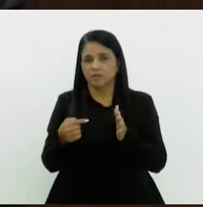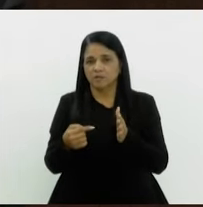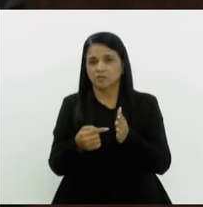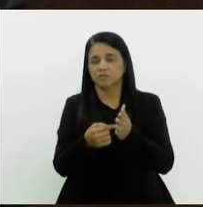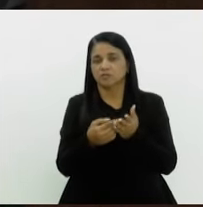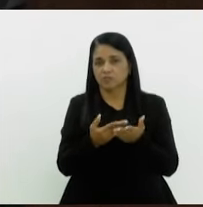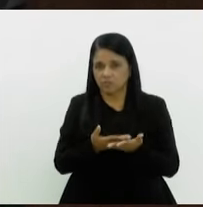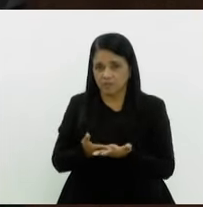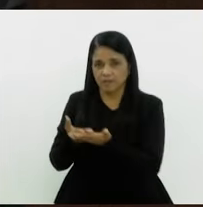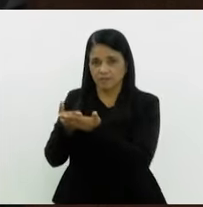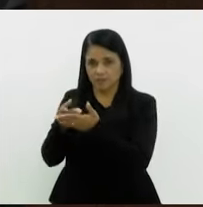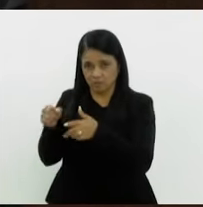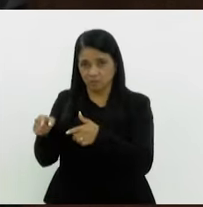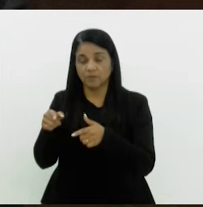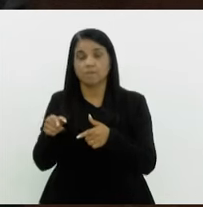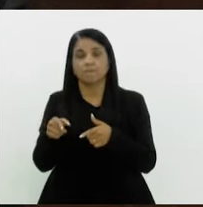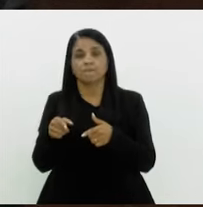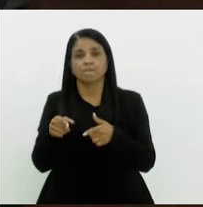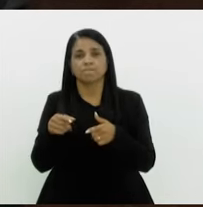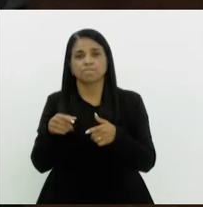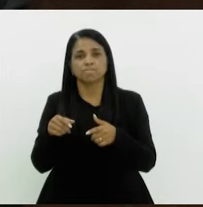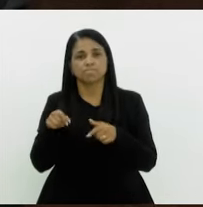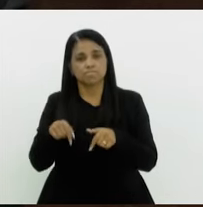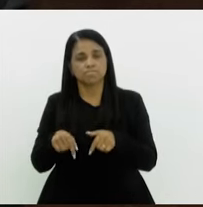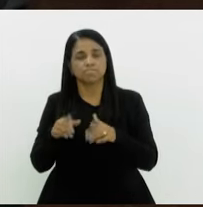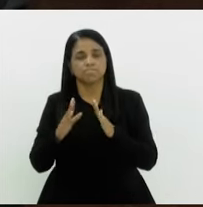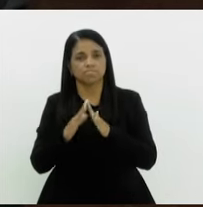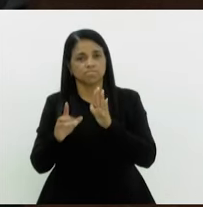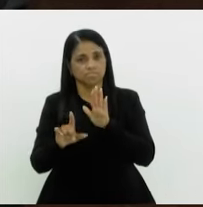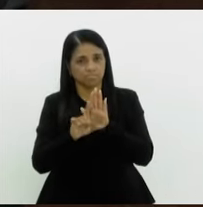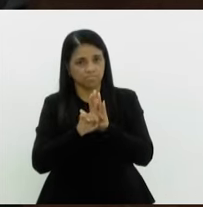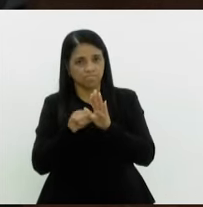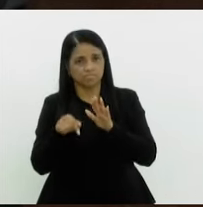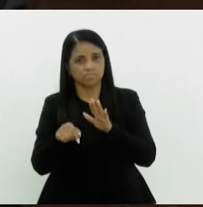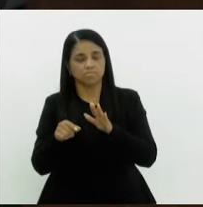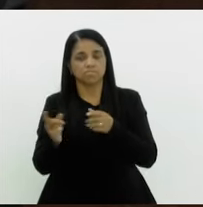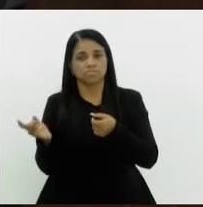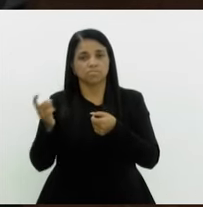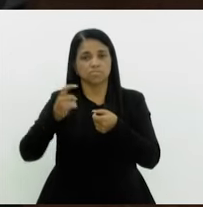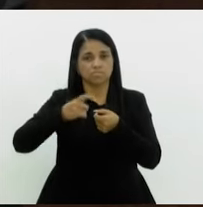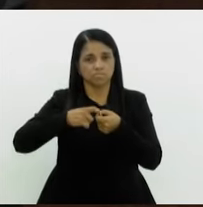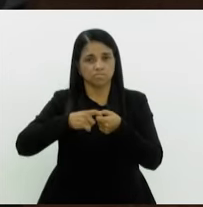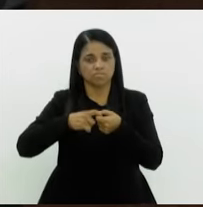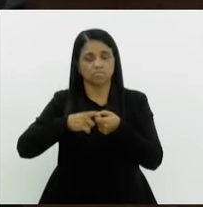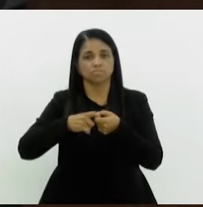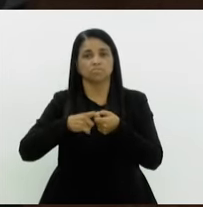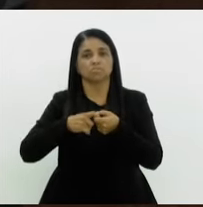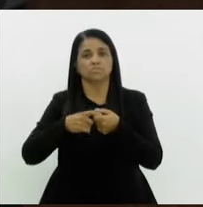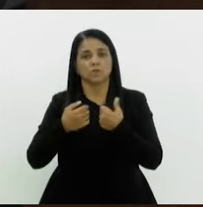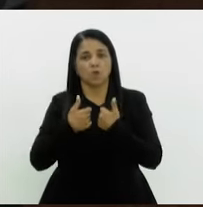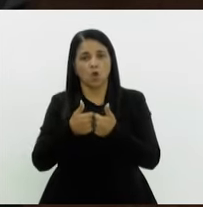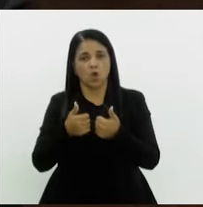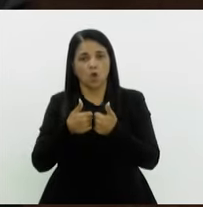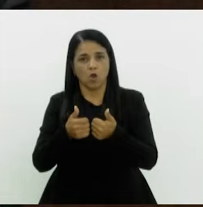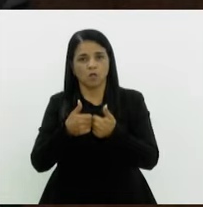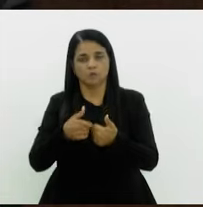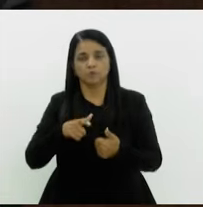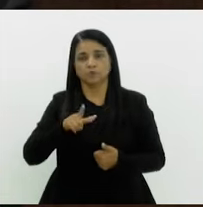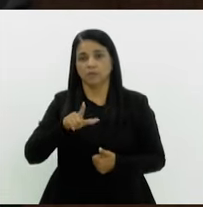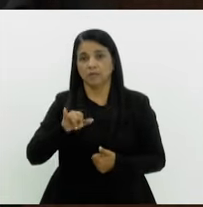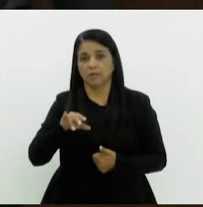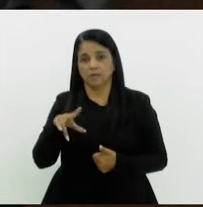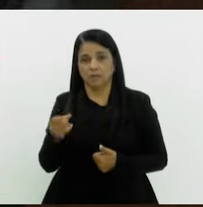a Casa interceda para que a gente consiga retornar às linhas de ônibus 108 e